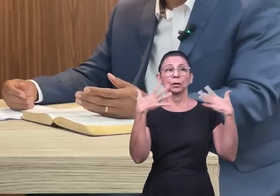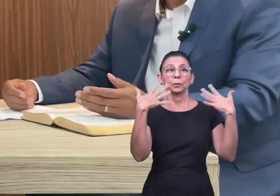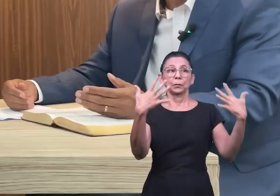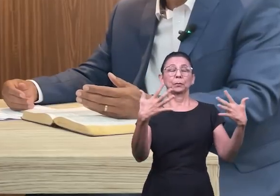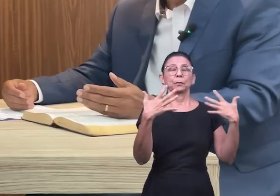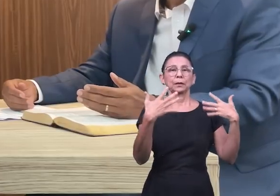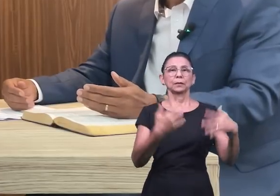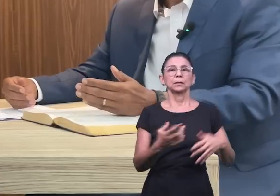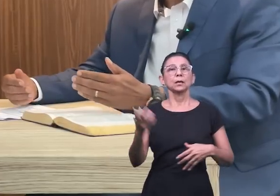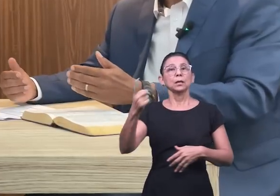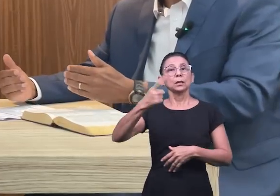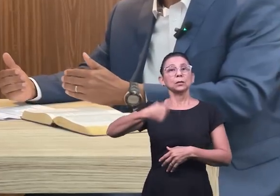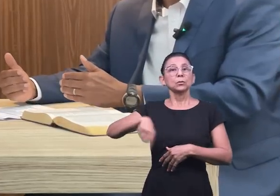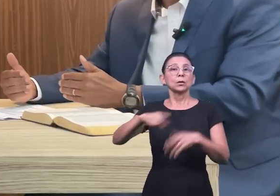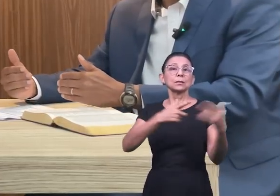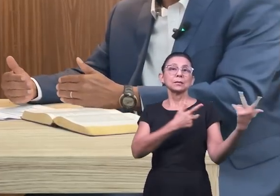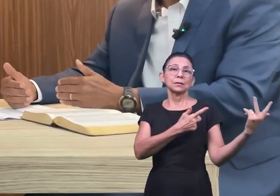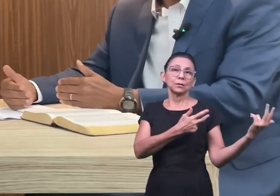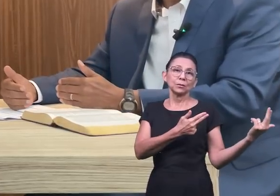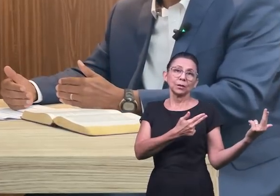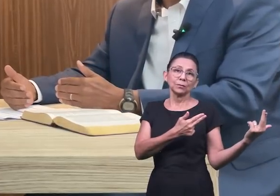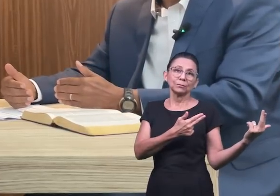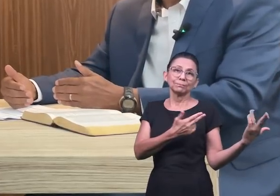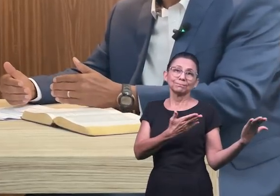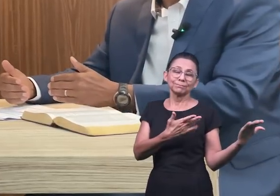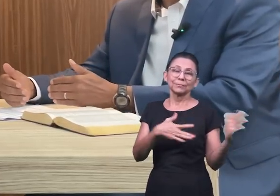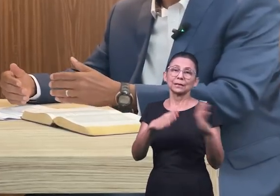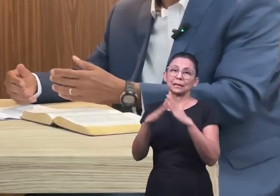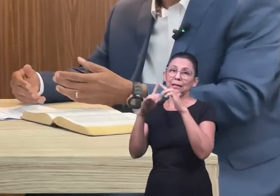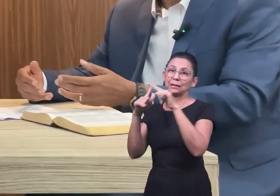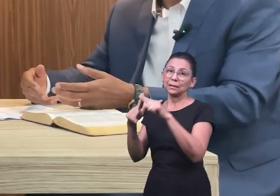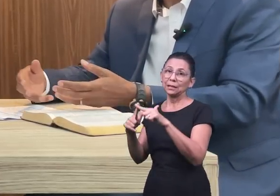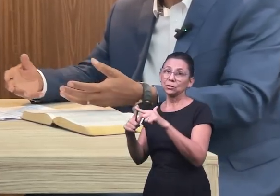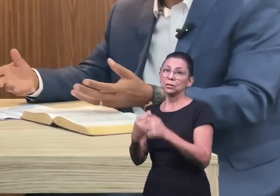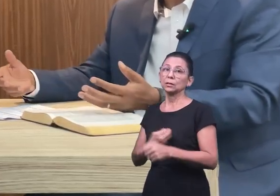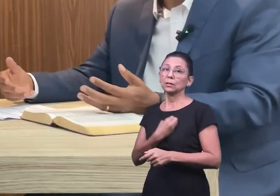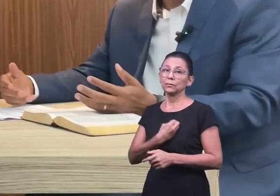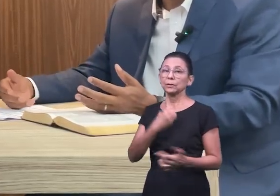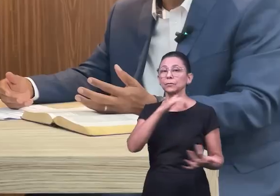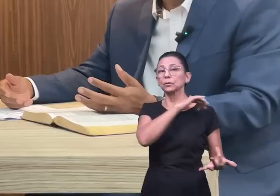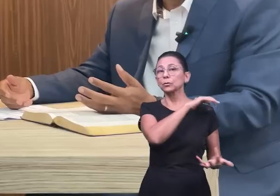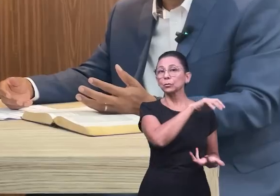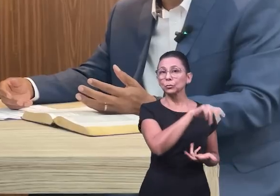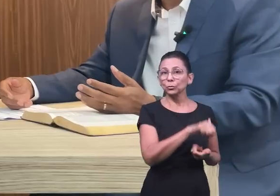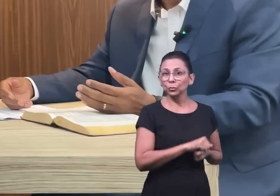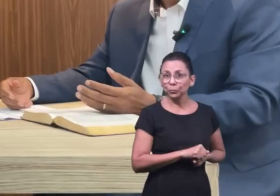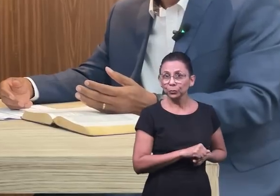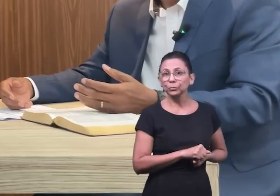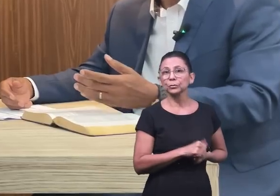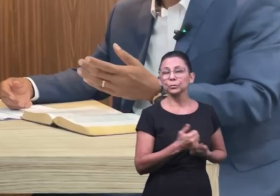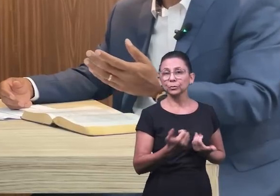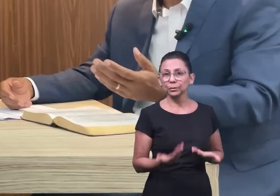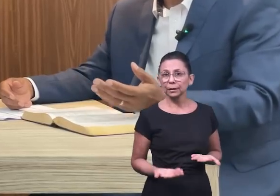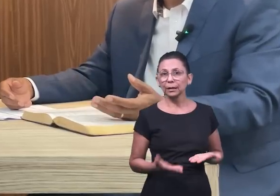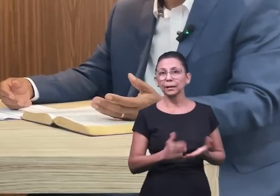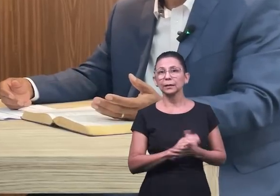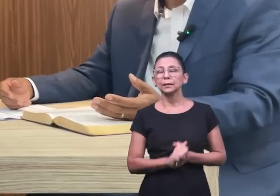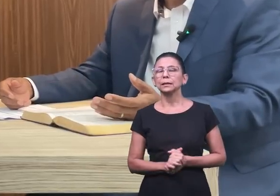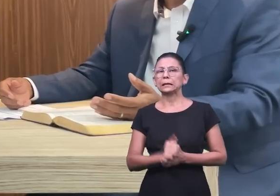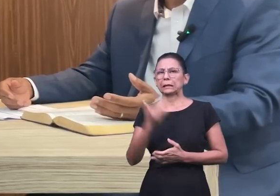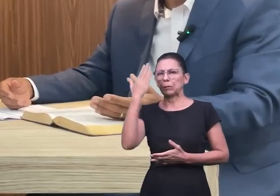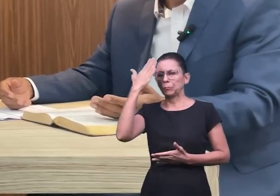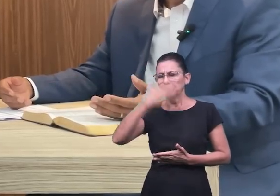terra prometida, nós também somos esta igreja, que hoje está subindo do deserto, que é este mundo, em direção à